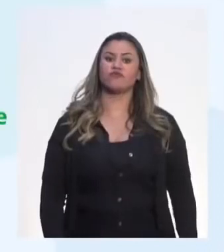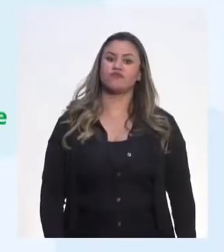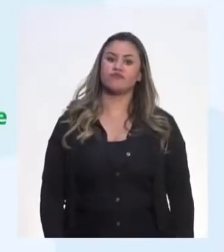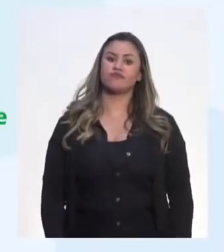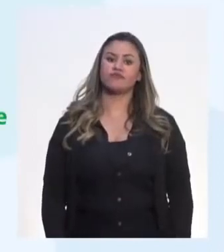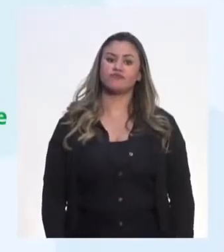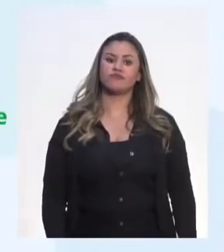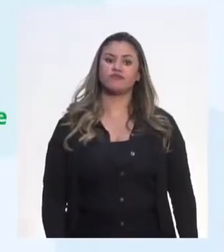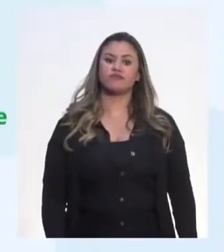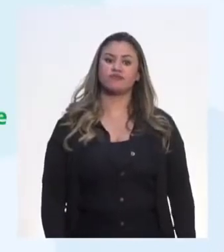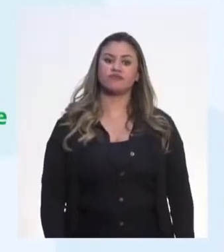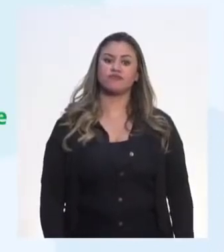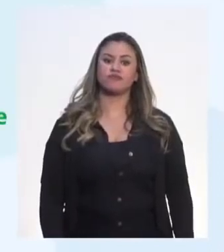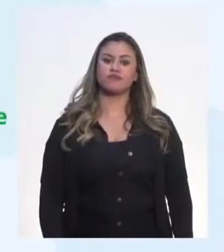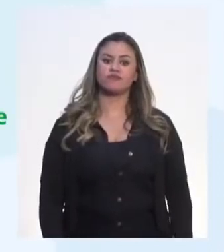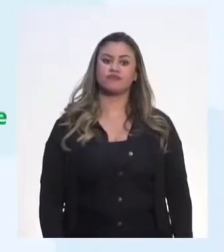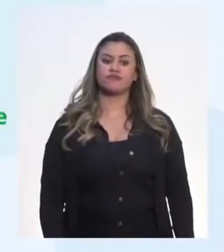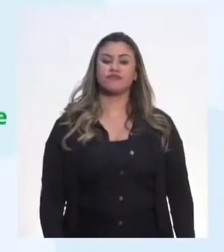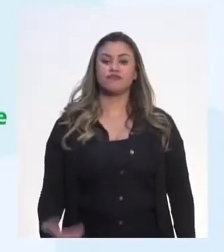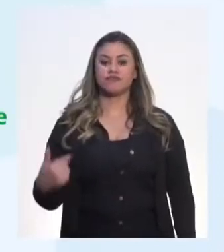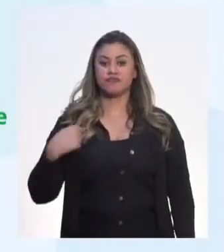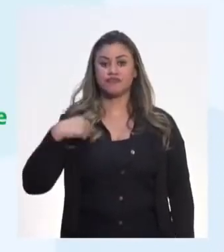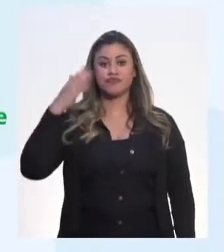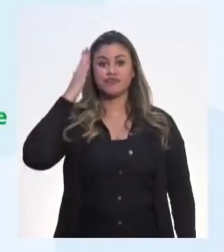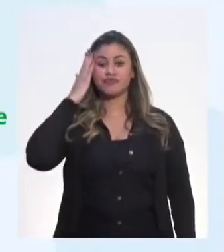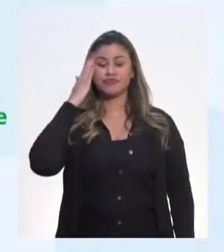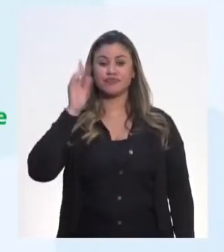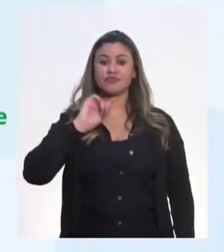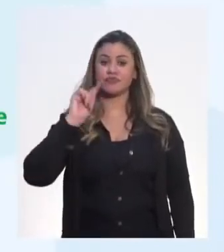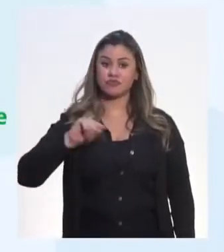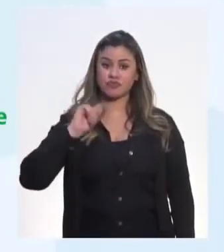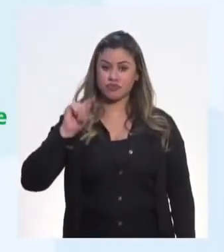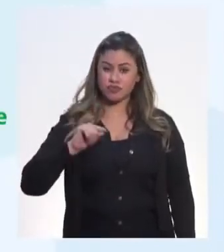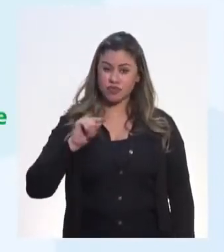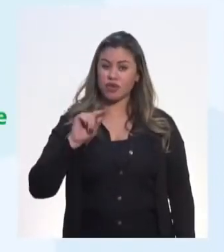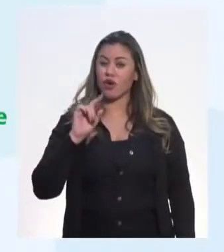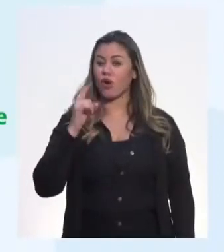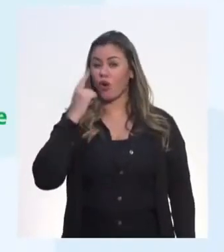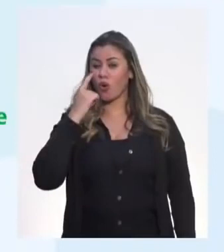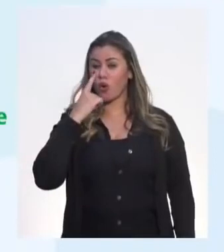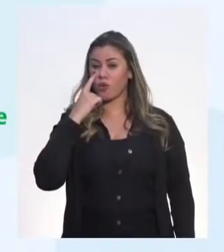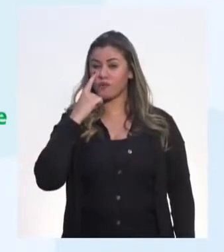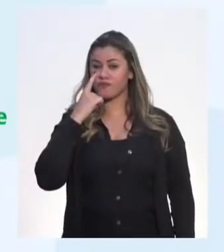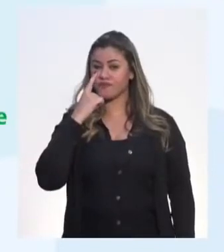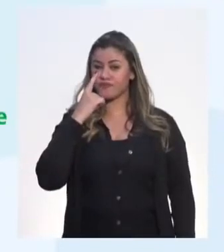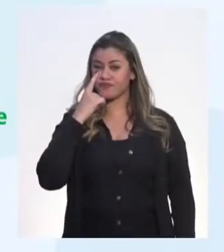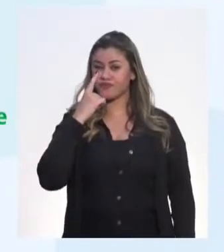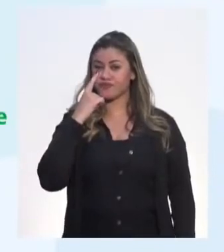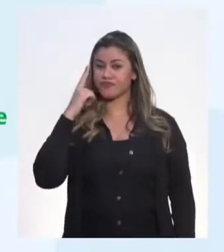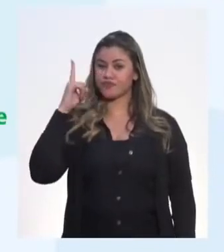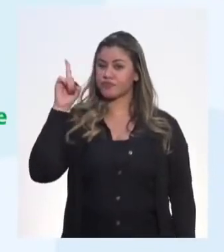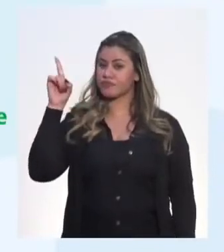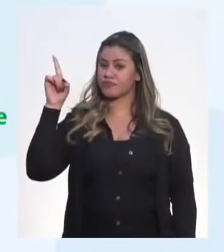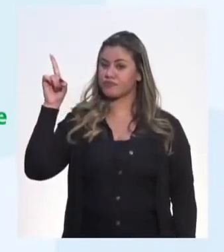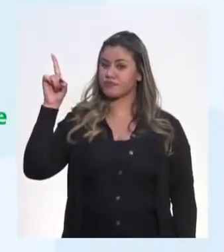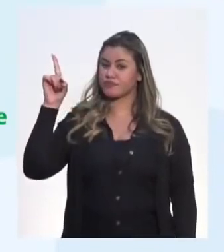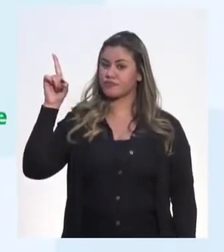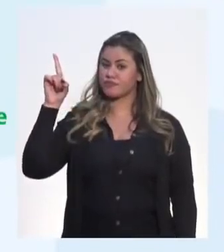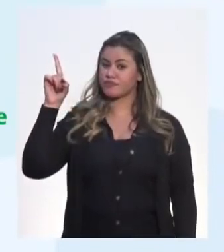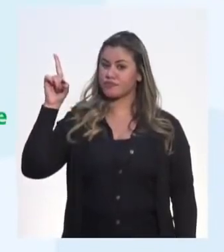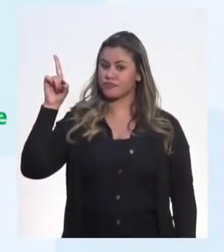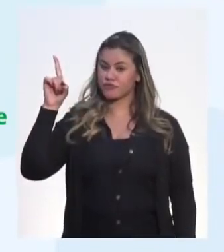certo então o que que eu sei que que eu vou fazer ó observa que o destaque aqui para gente não perder